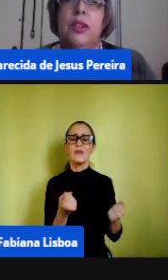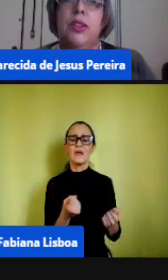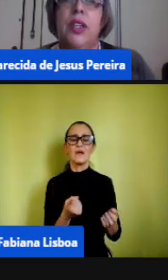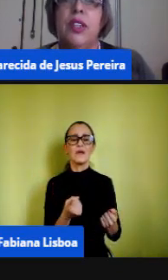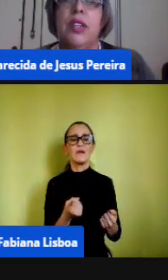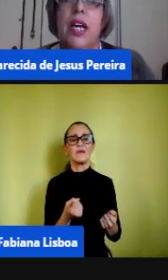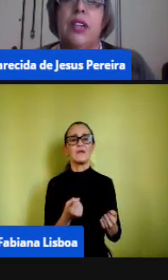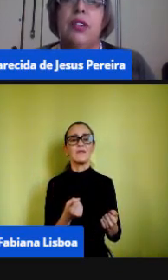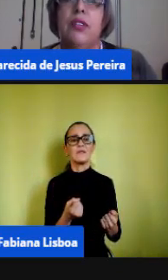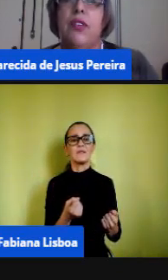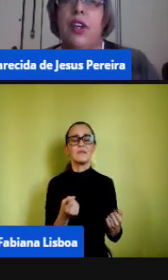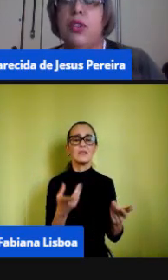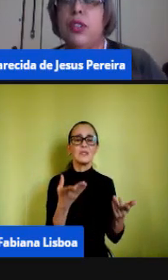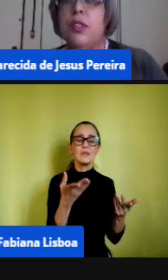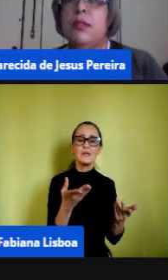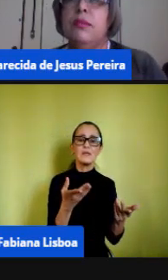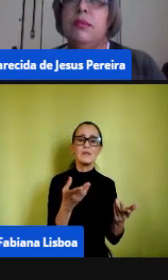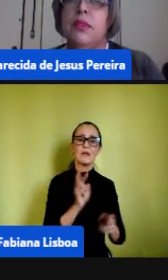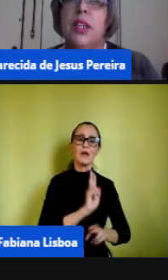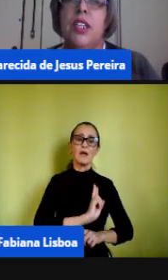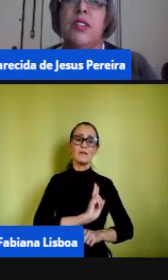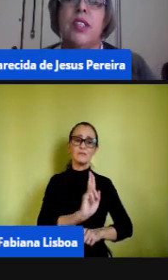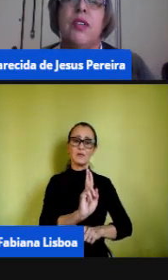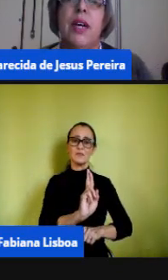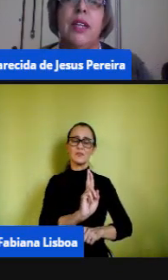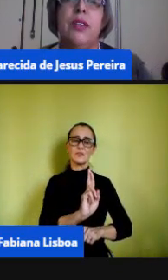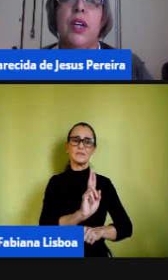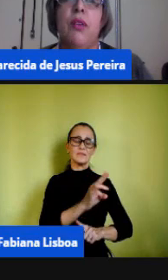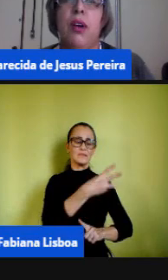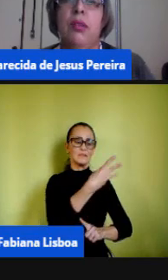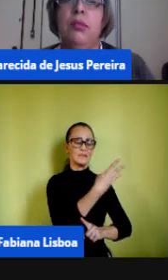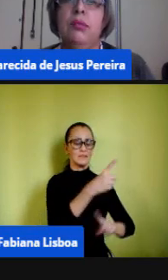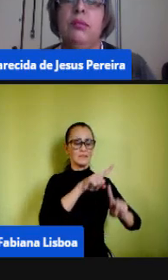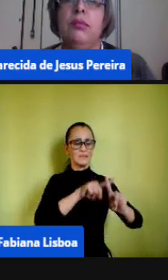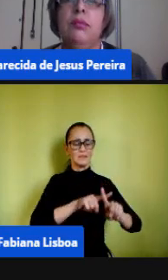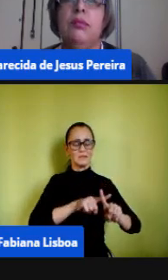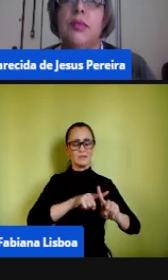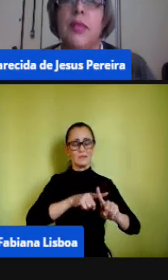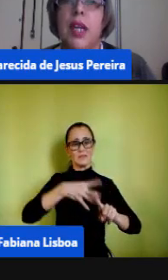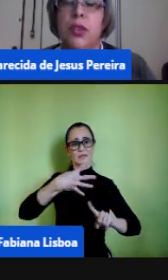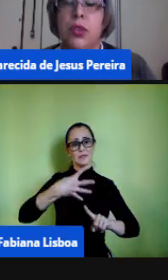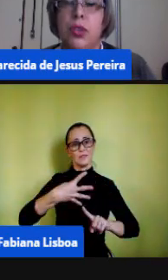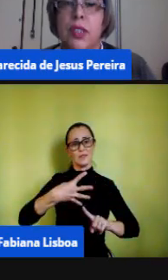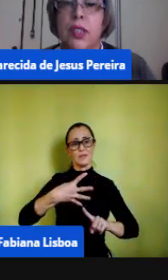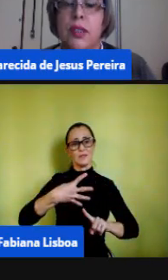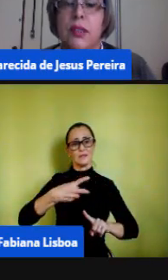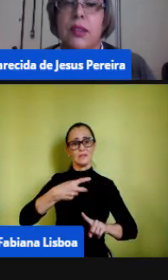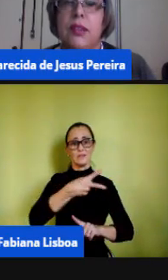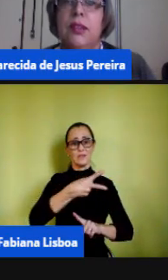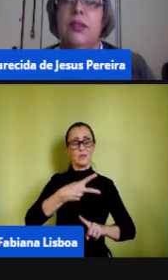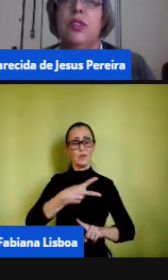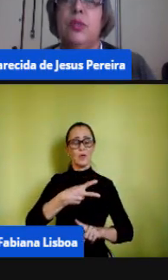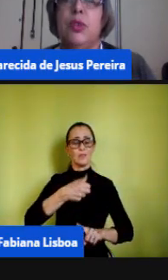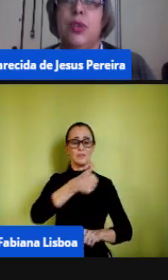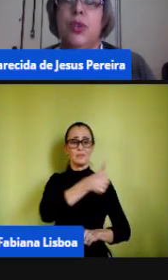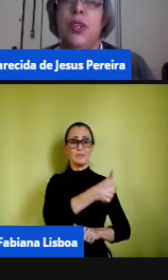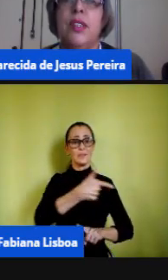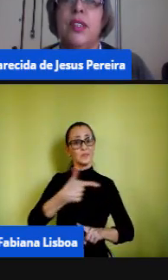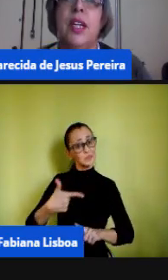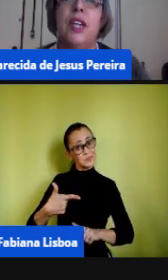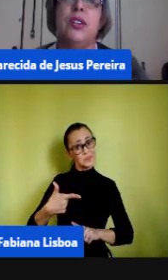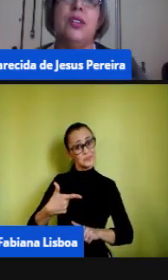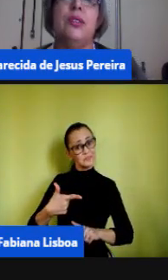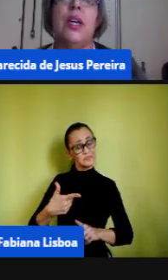dobrada e o resultado que vemos, 3 vezes 4 é igual a 12. Os